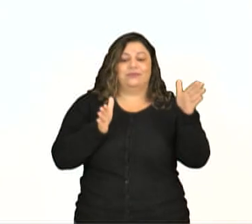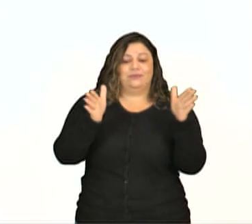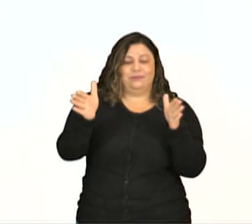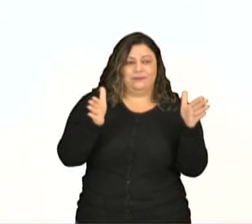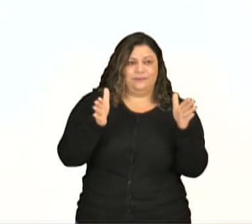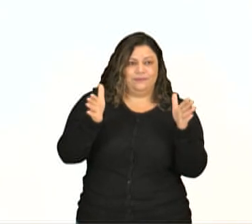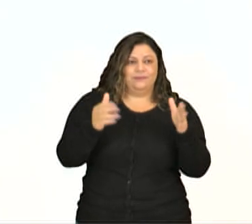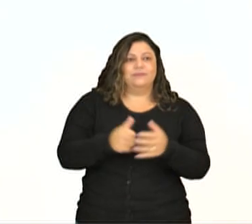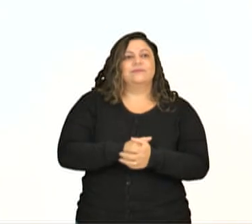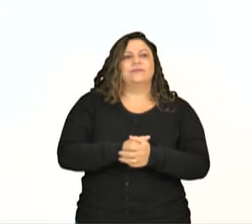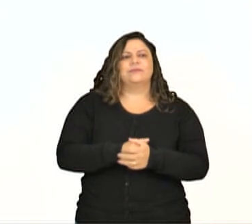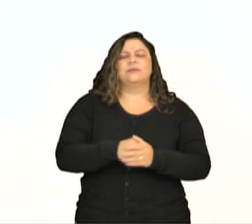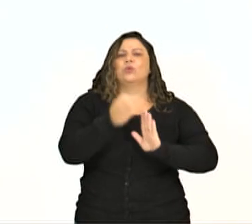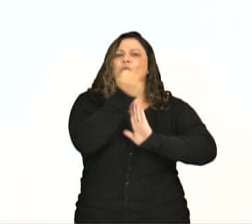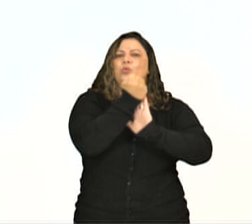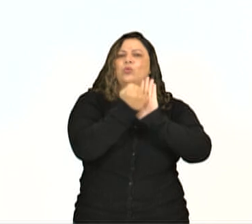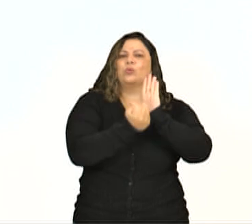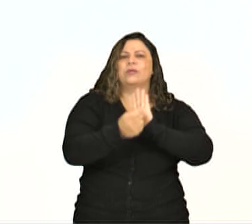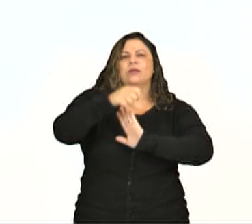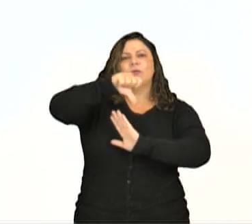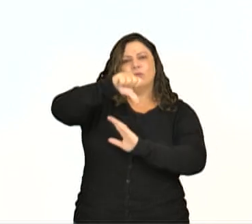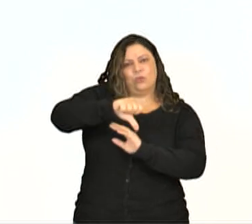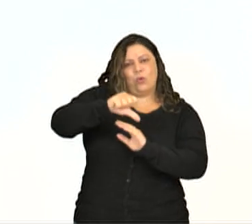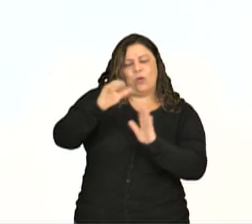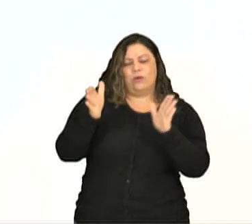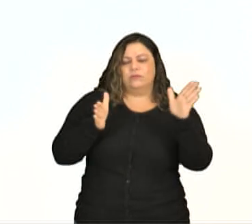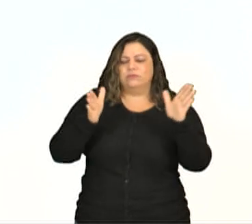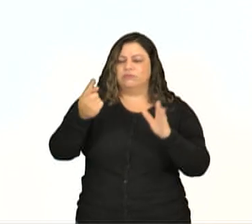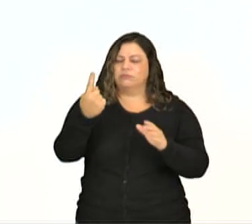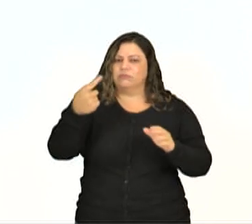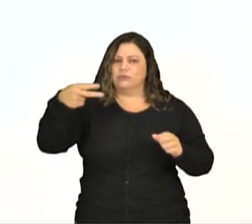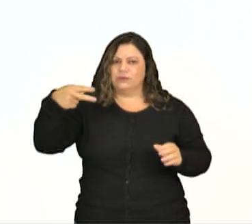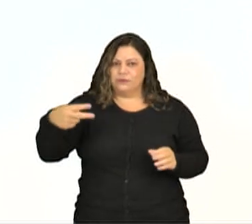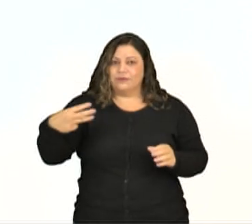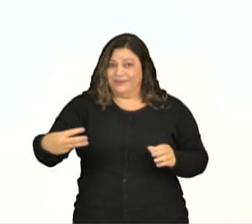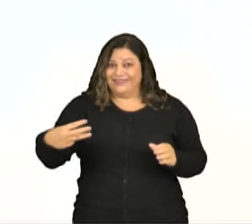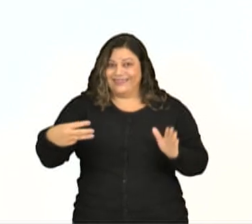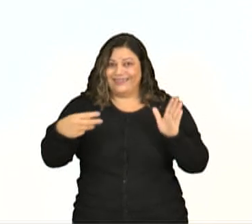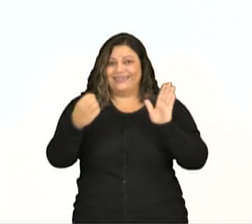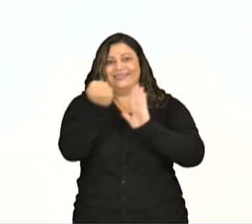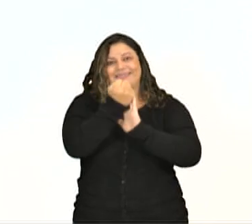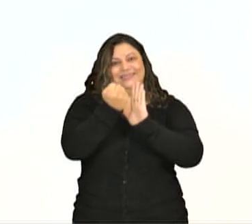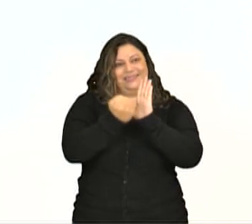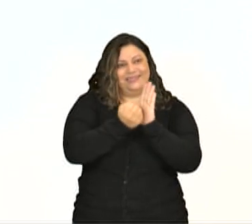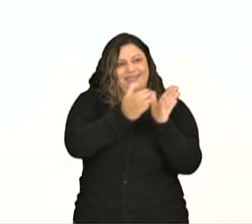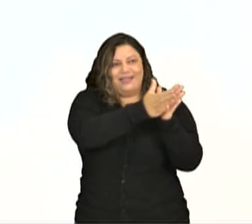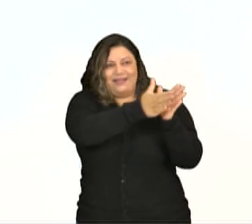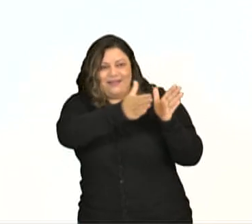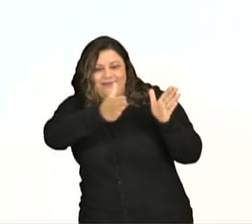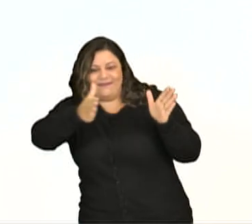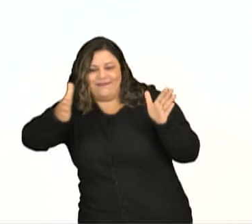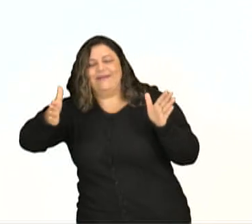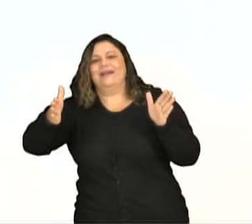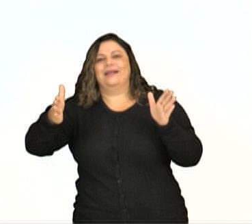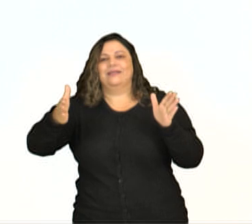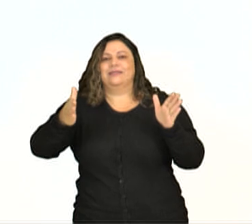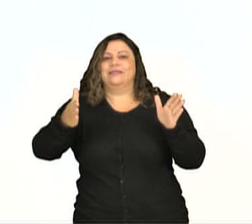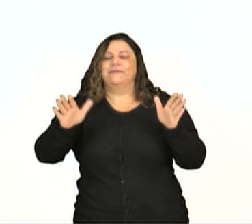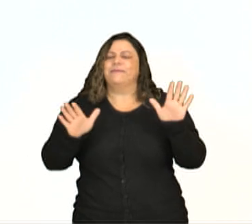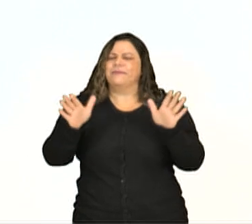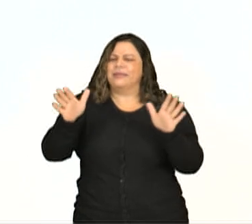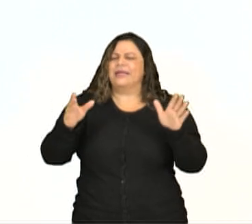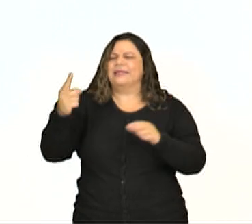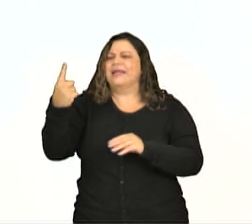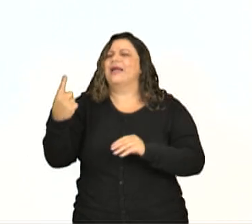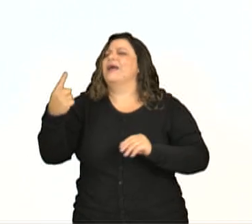Baixa Idade Média, do século IX até o século XIII. E se a gente estender um pouco mais, vamos até o século XIV ali também. Mas